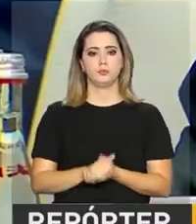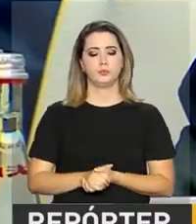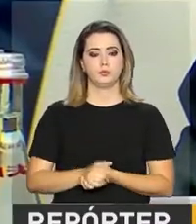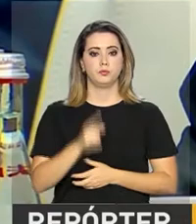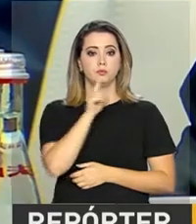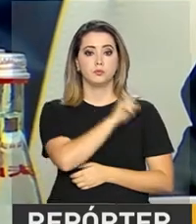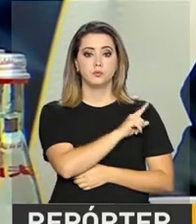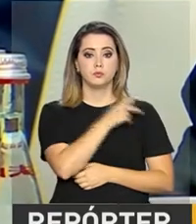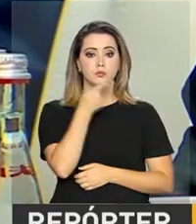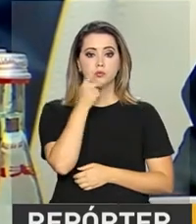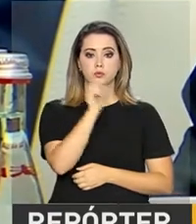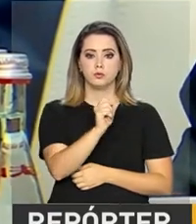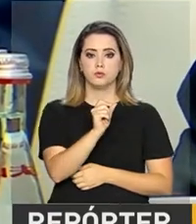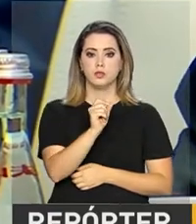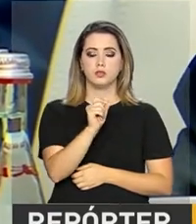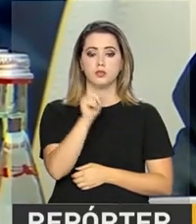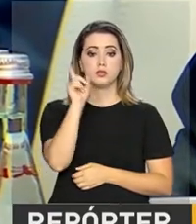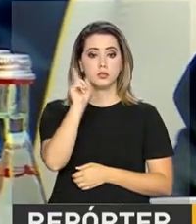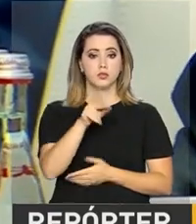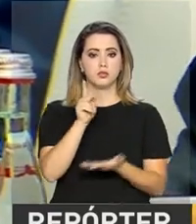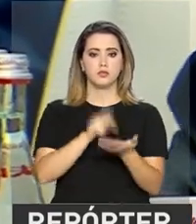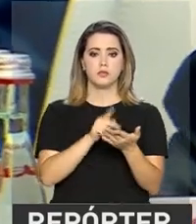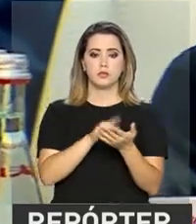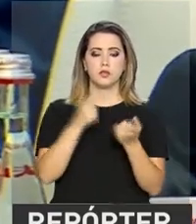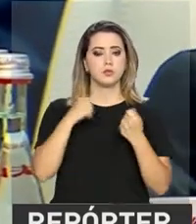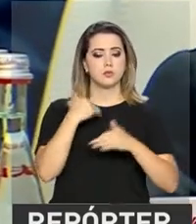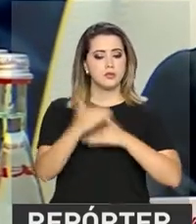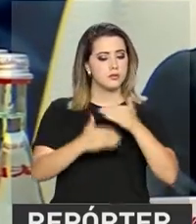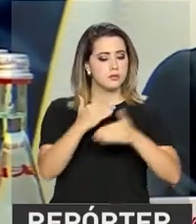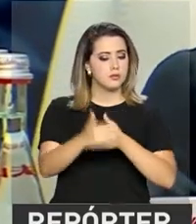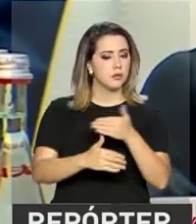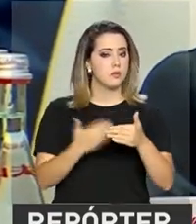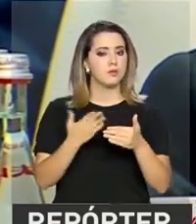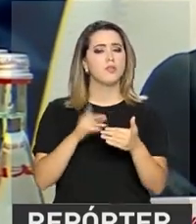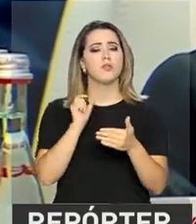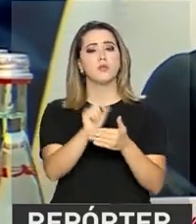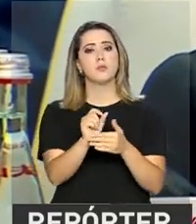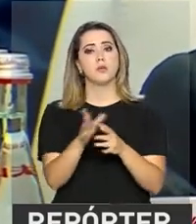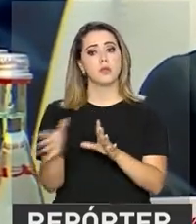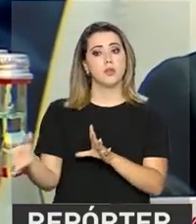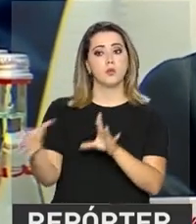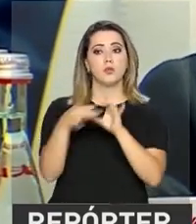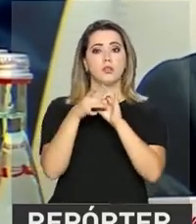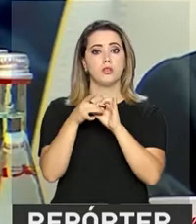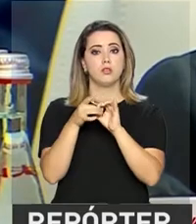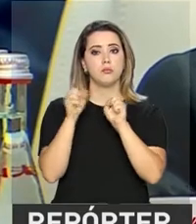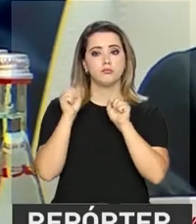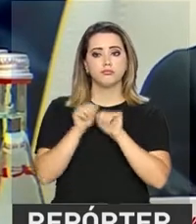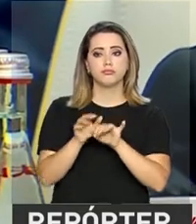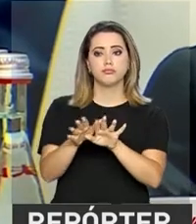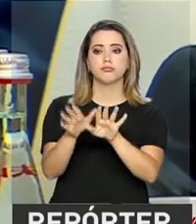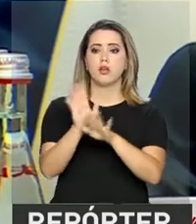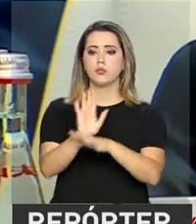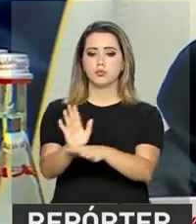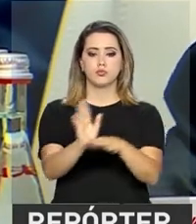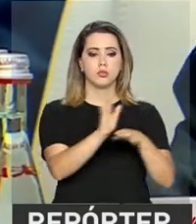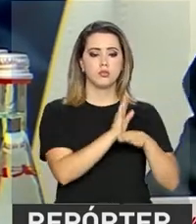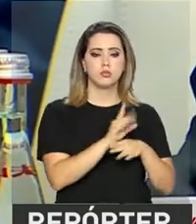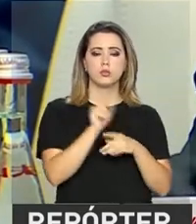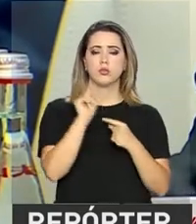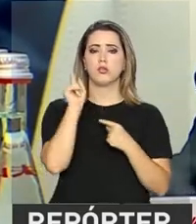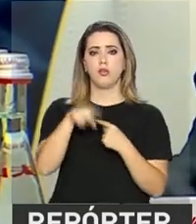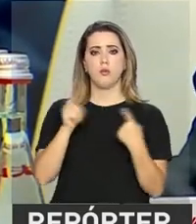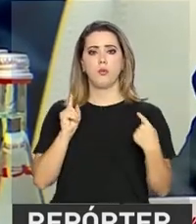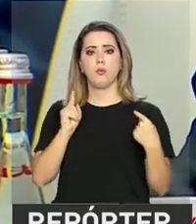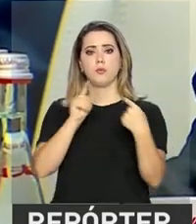verdadeiro desenvolvimento sustentável é necessariamente compartilhado. Este é, aliás, o